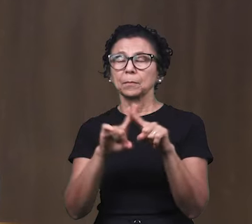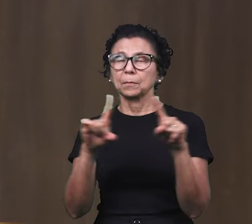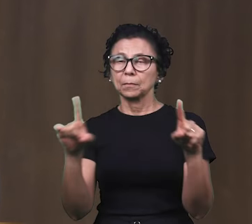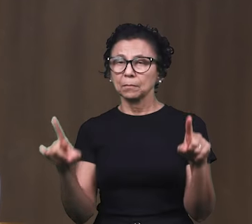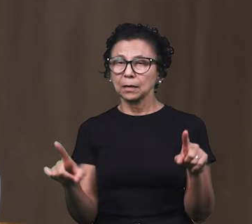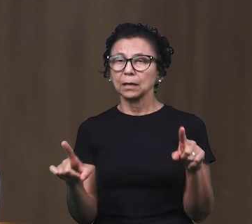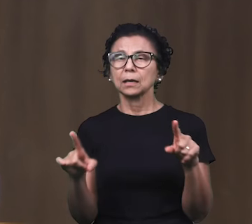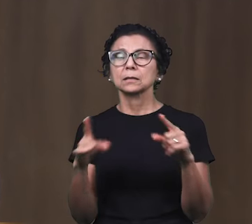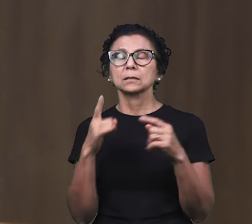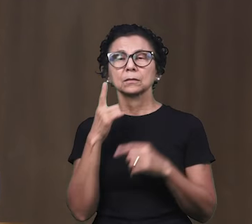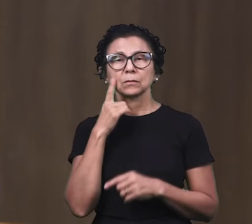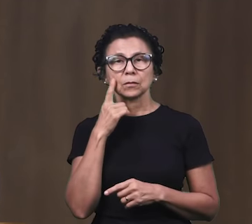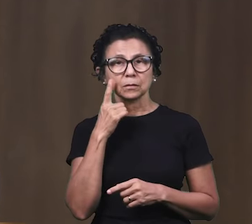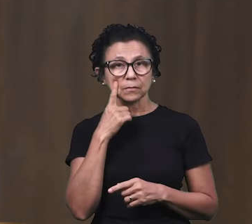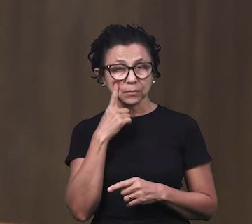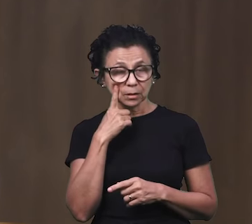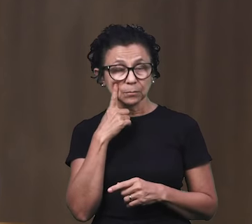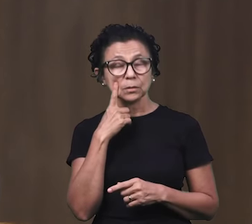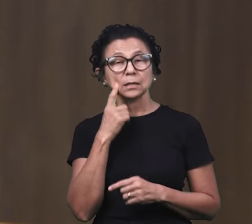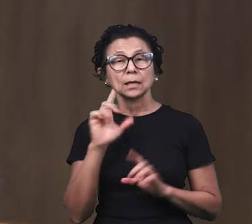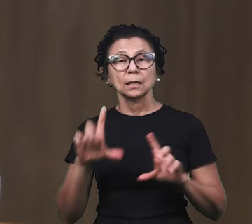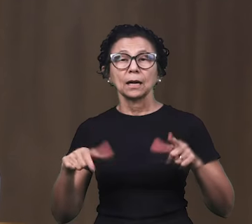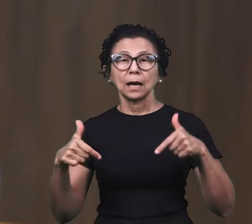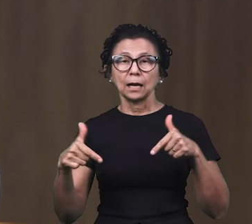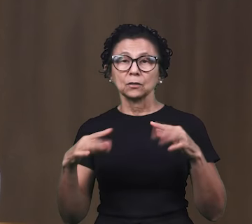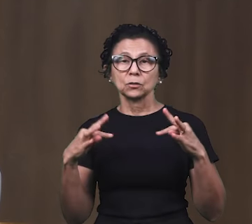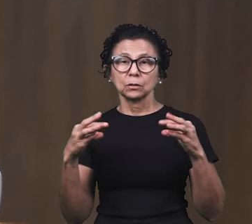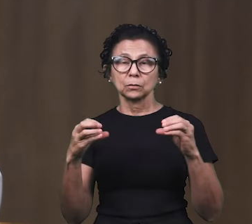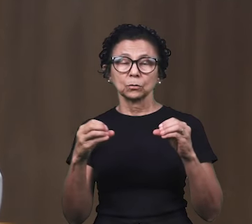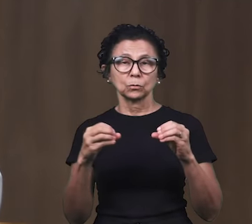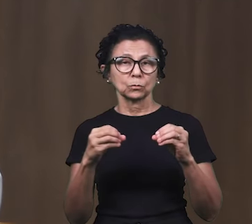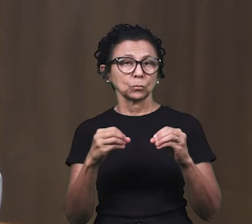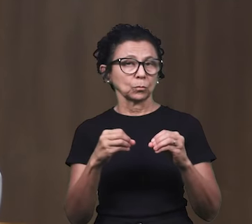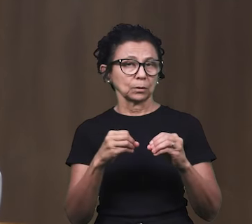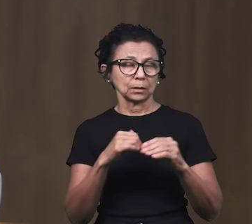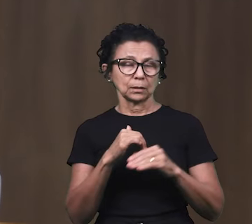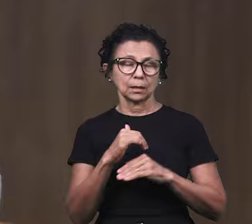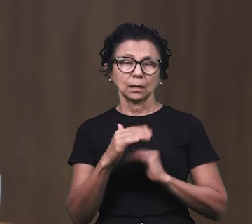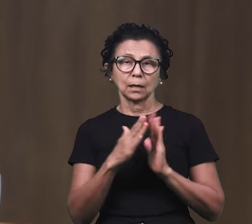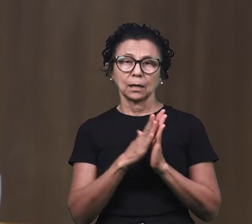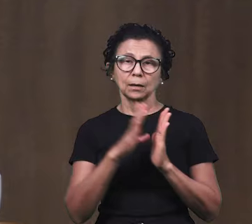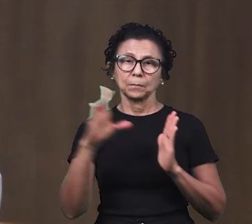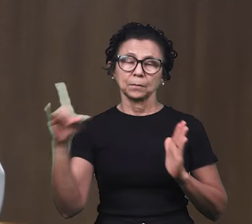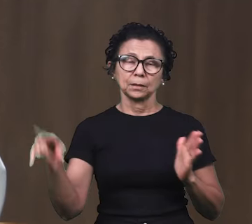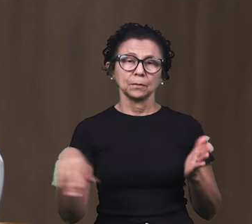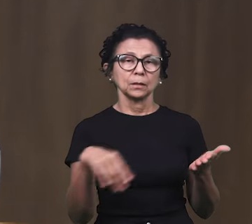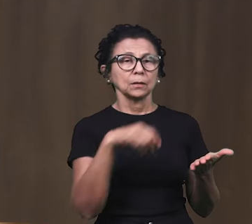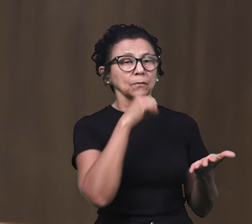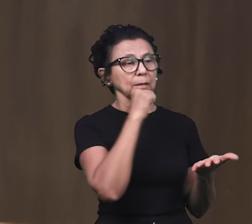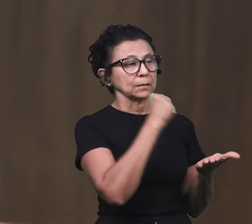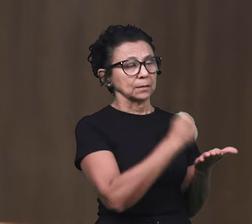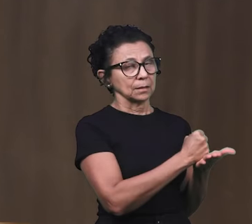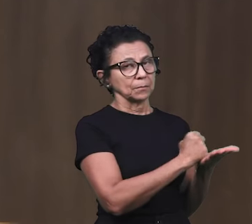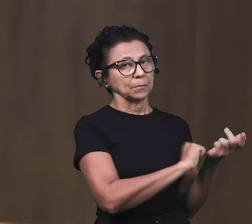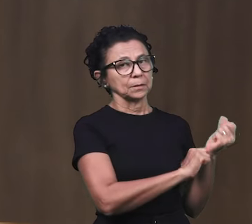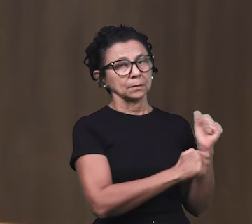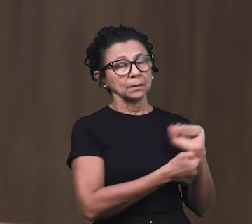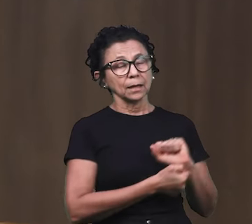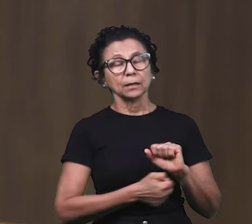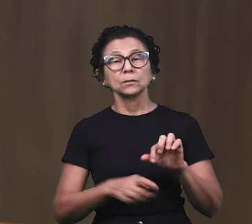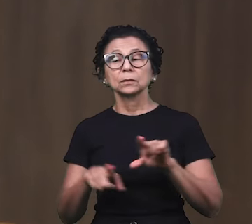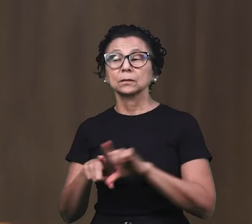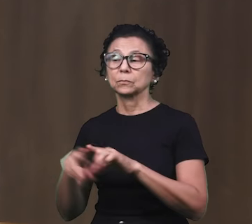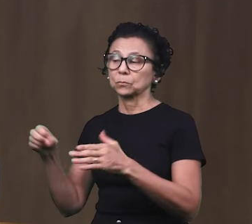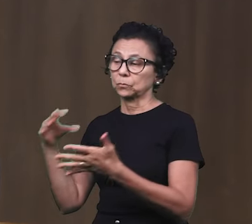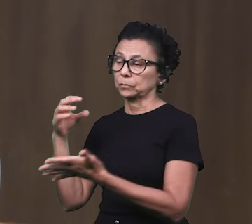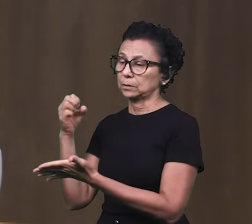em toda a Bíblia. No Velho Testamento, um mistério. E no Novo Testamento, de uma forma mais